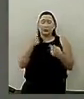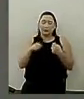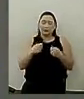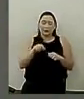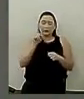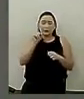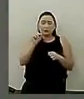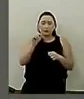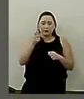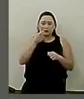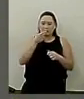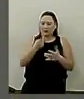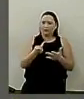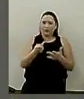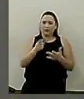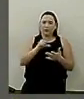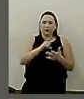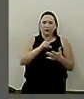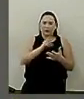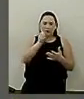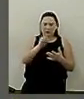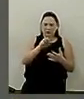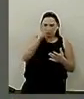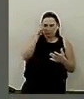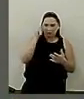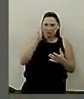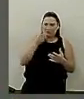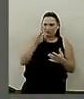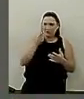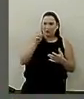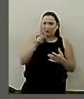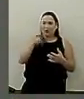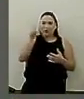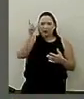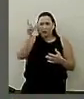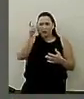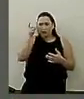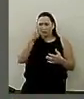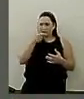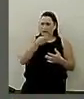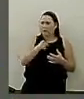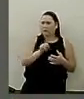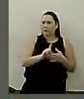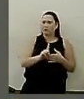precisamos argumentar que esse tipo de argumento é pura presunção,